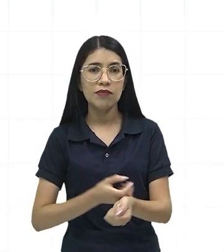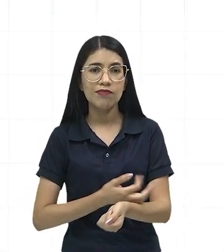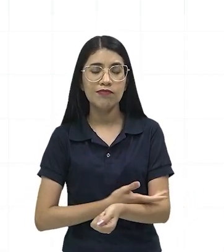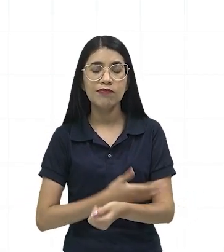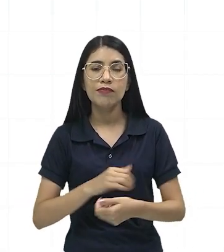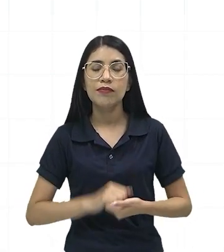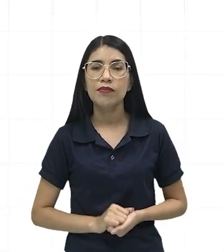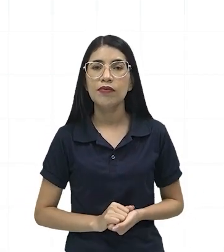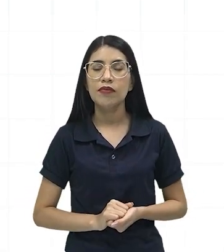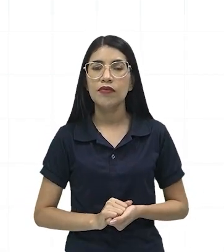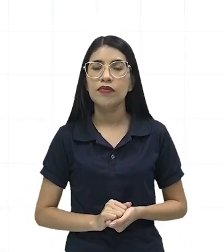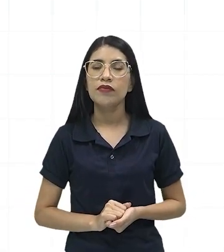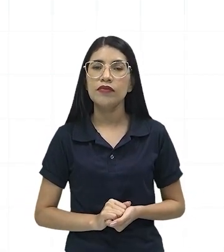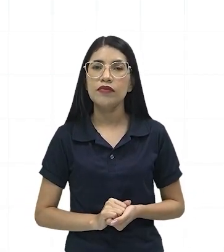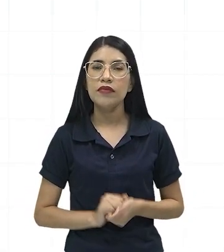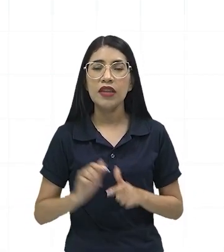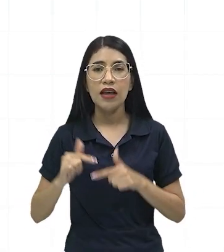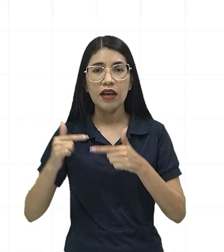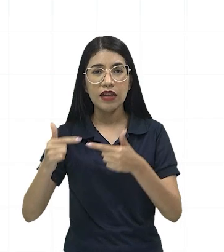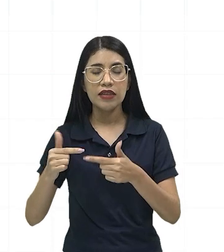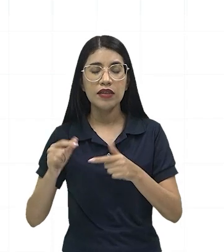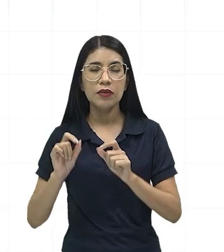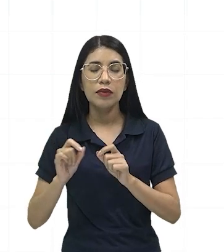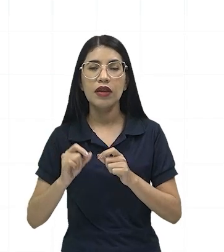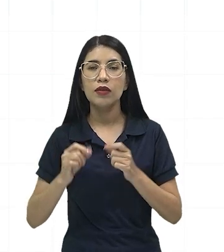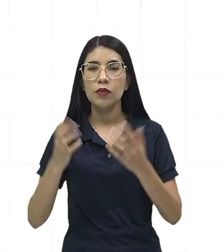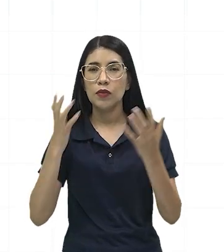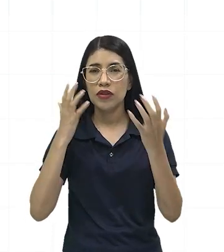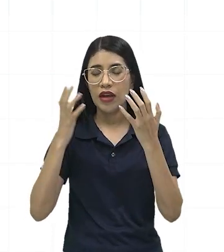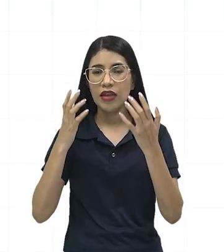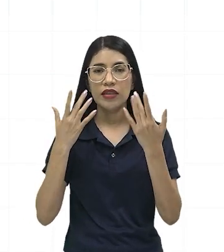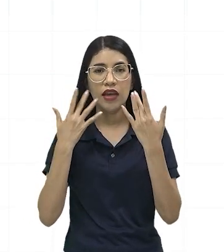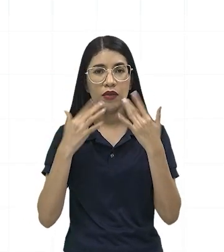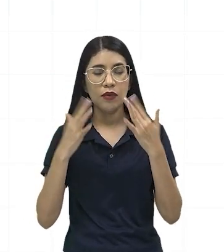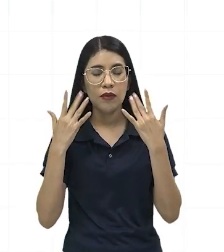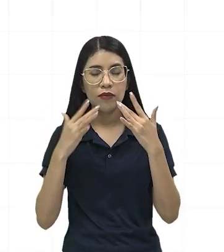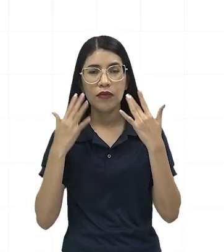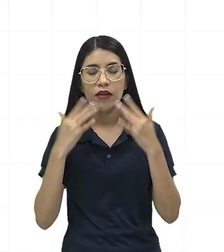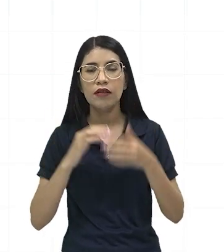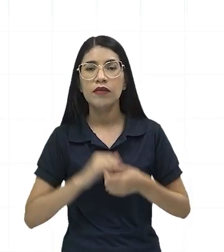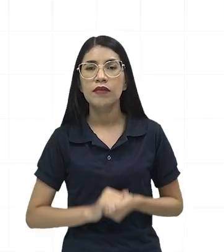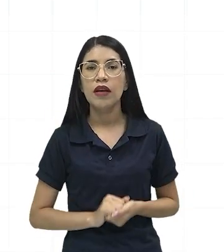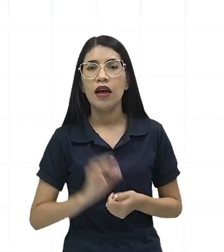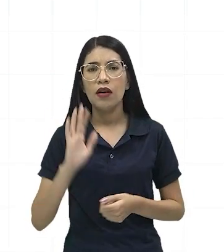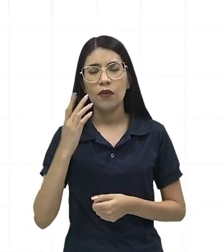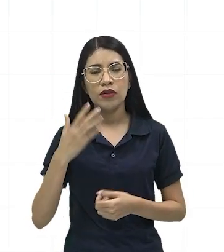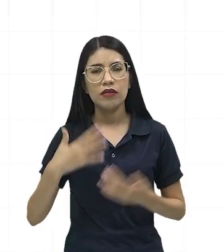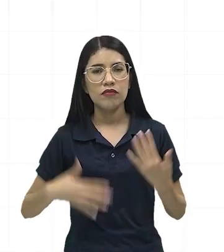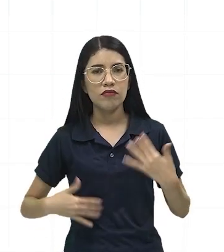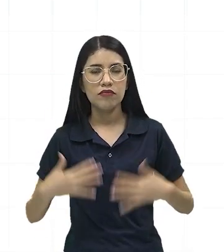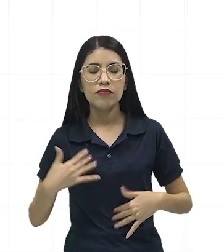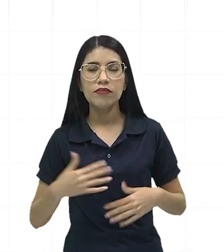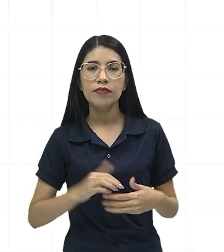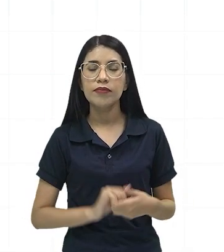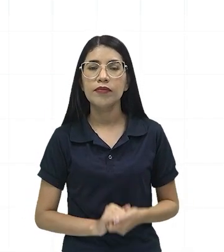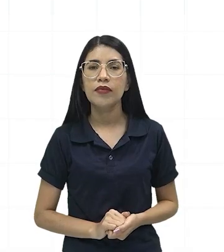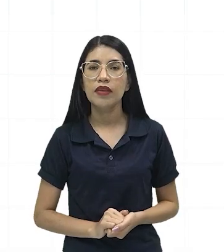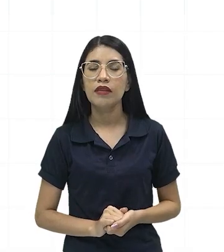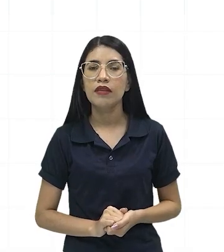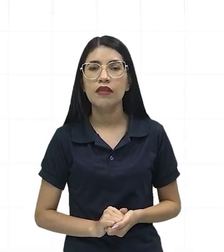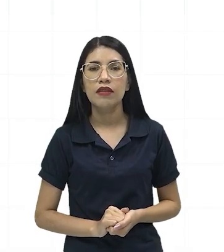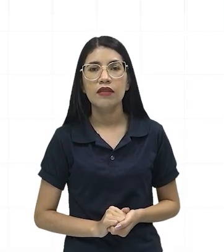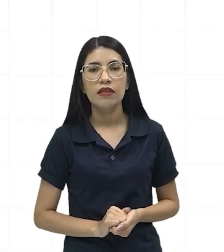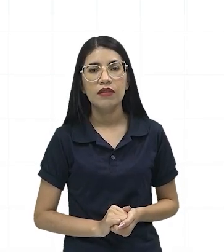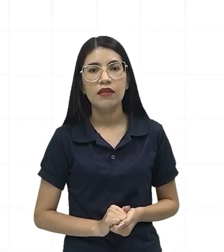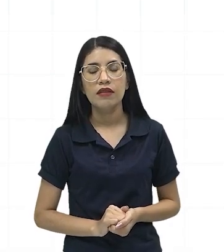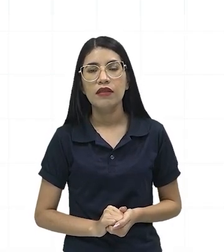emocionais. A reação ao estresse é uma atitude biológica, ou seja, acontece naturalmente no nosso corpo, né?